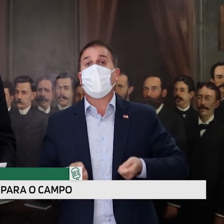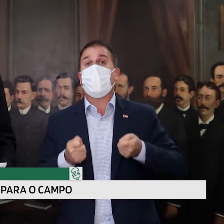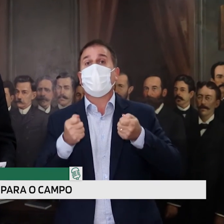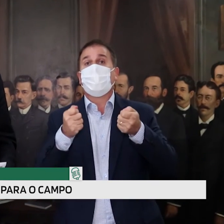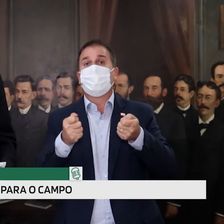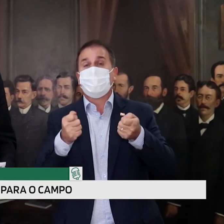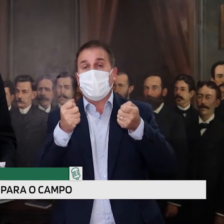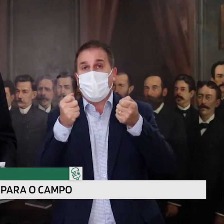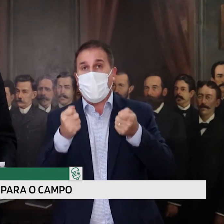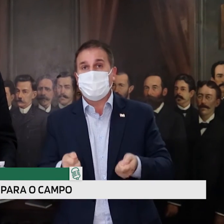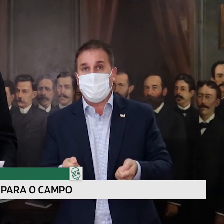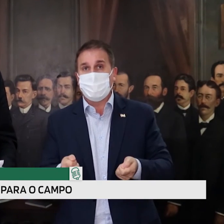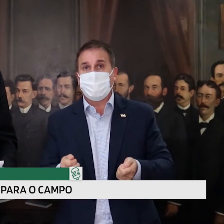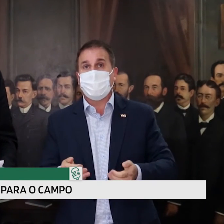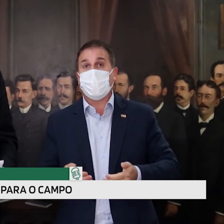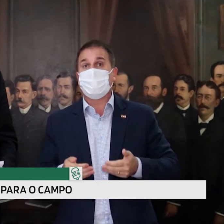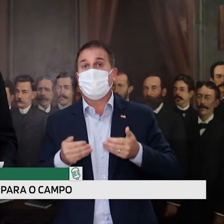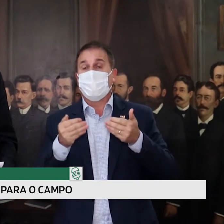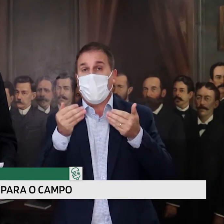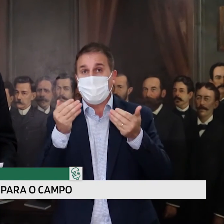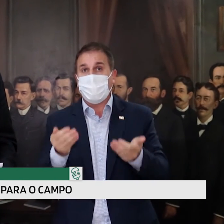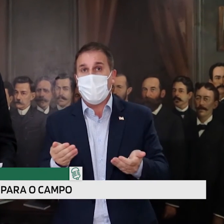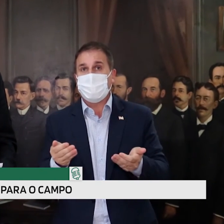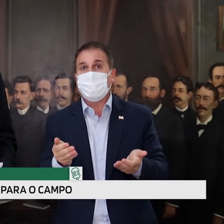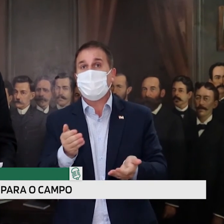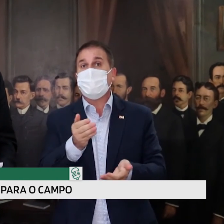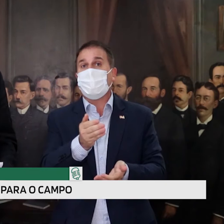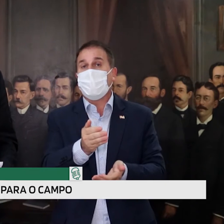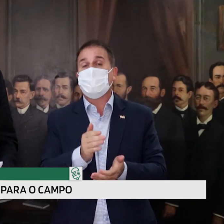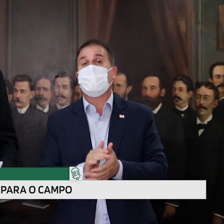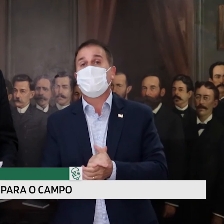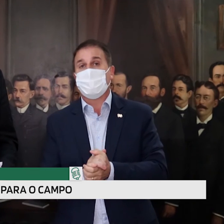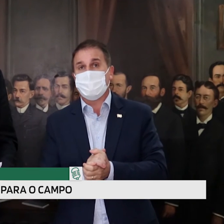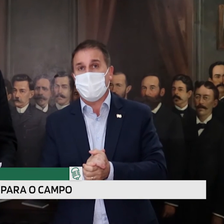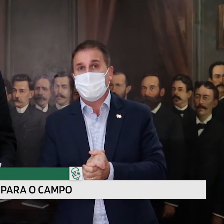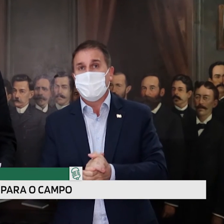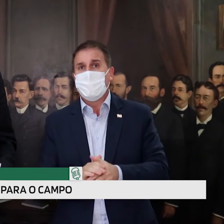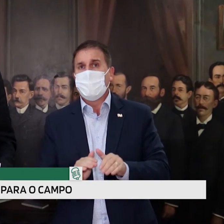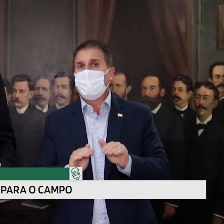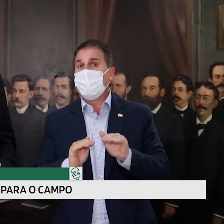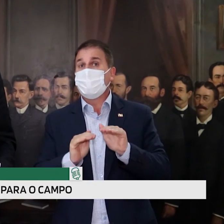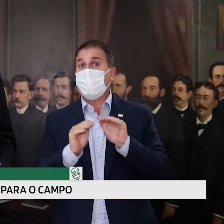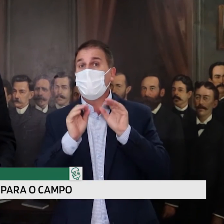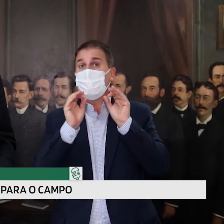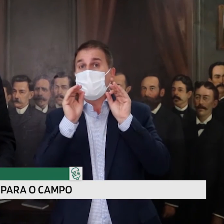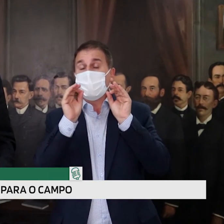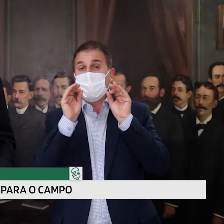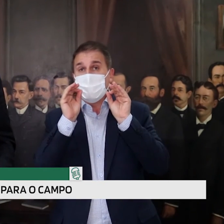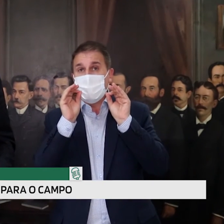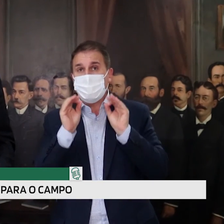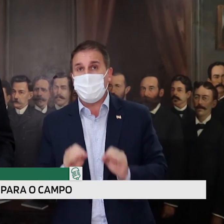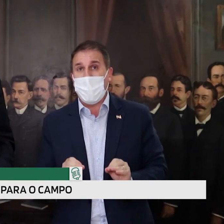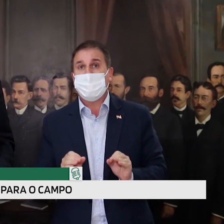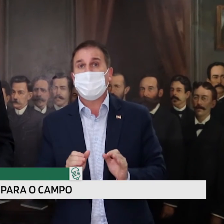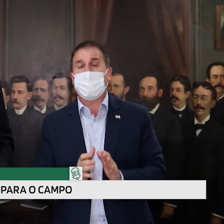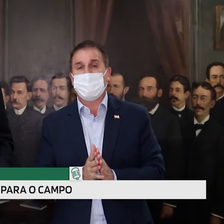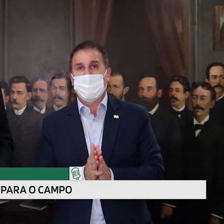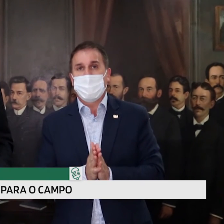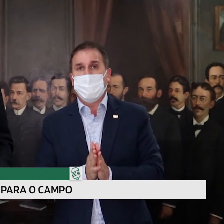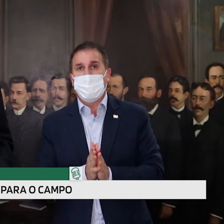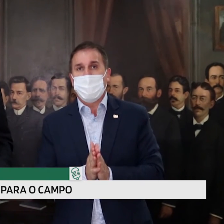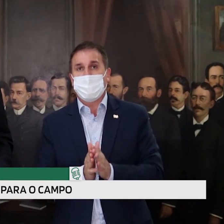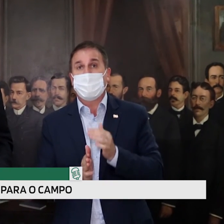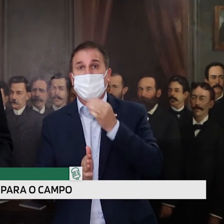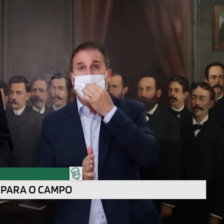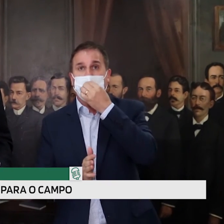possa aplicar a agricultura 4.0 de automação através da internet. Por isso é um importante passo para